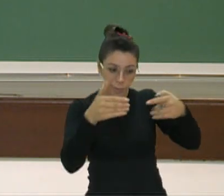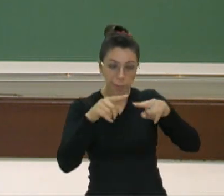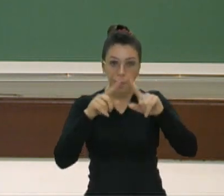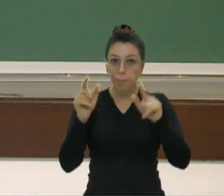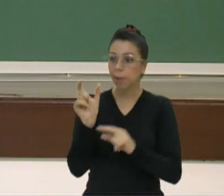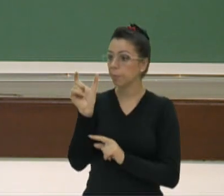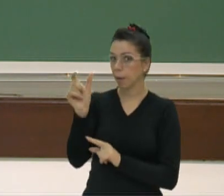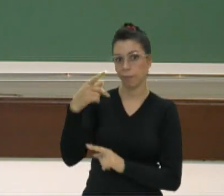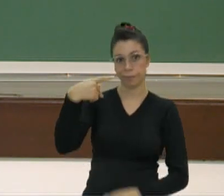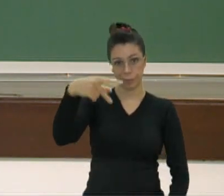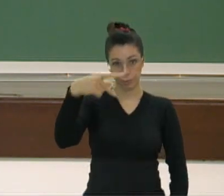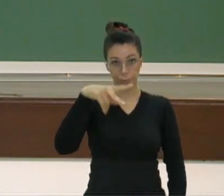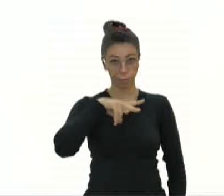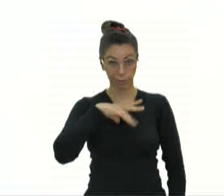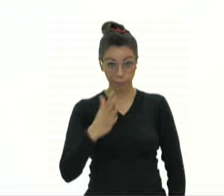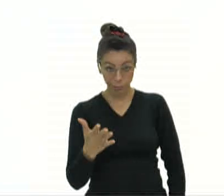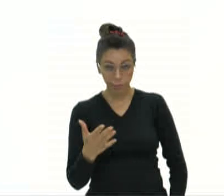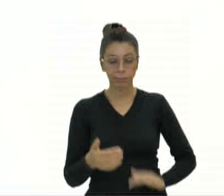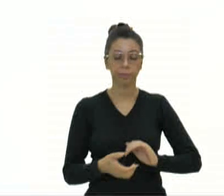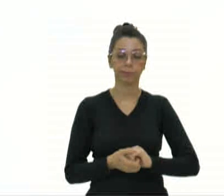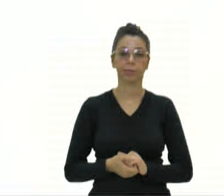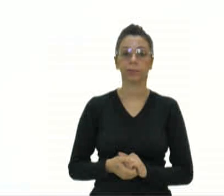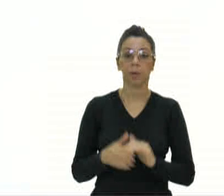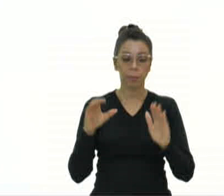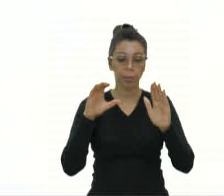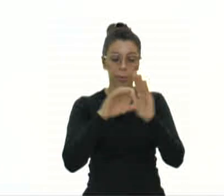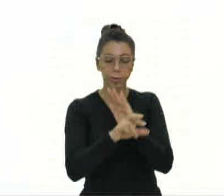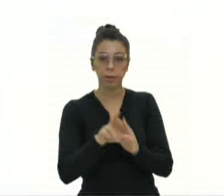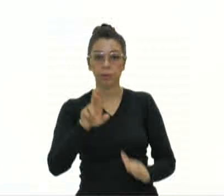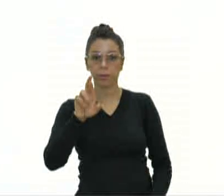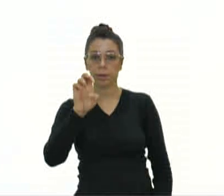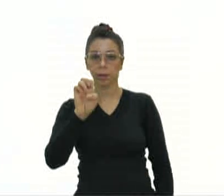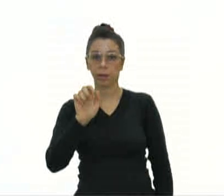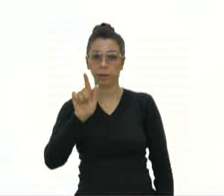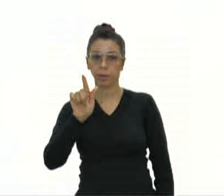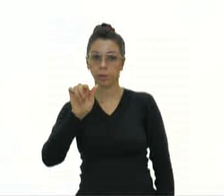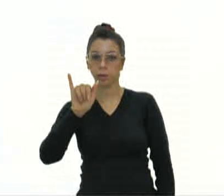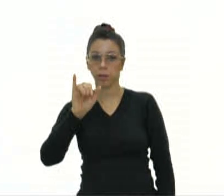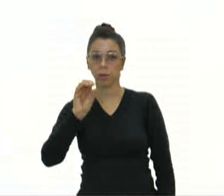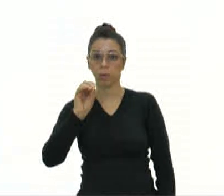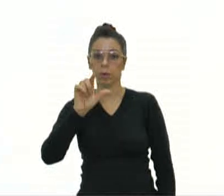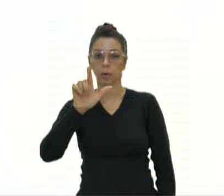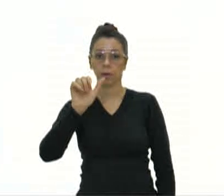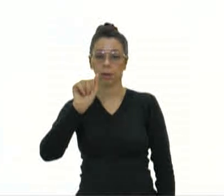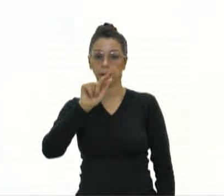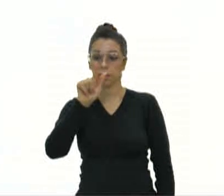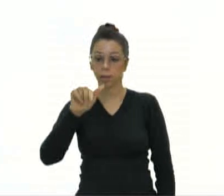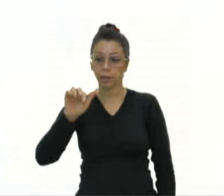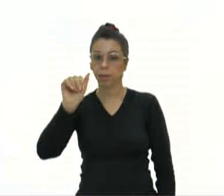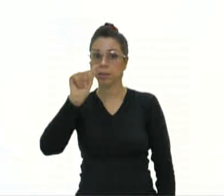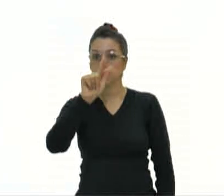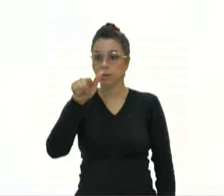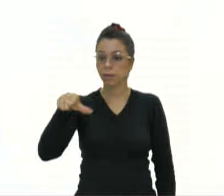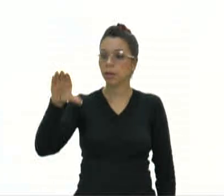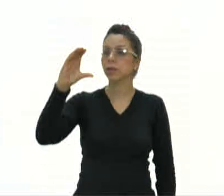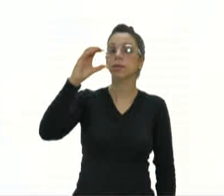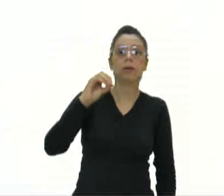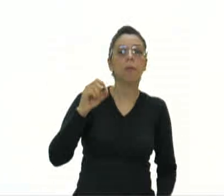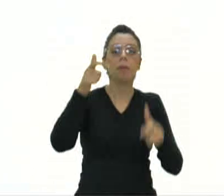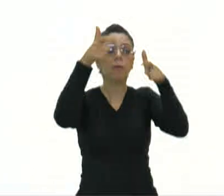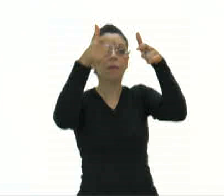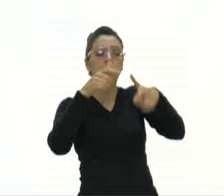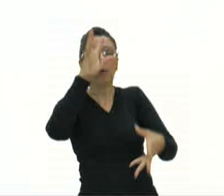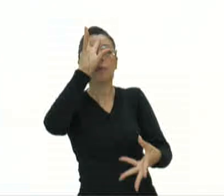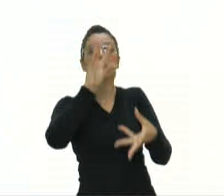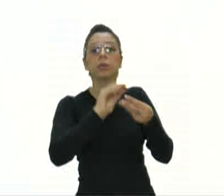próprias palavras. O conceito de regionalização é, antes de tudo, uma compreensão do lugar, que identifica a partir